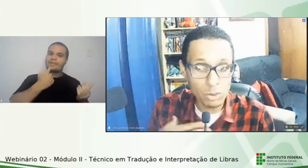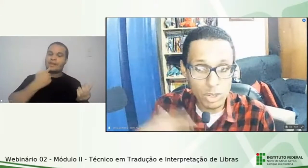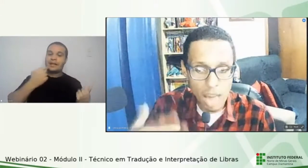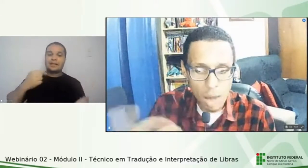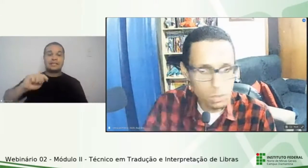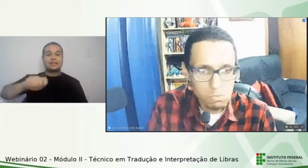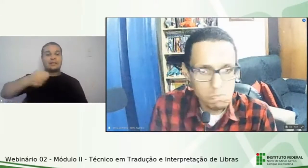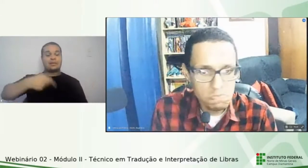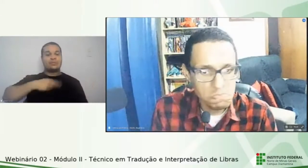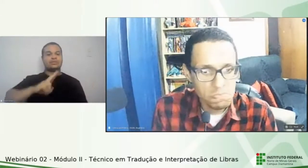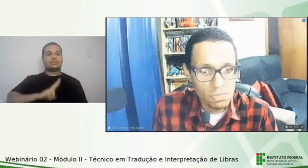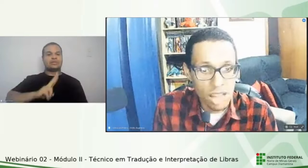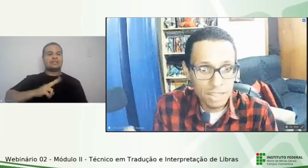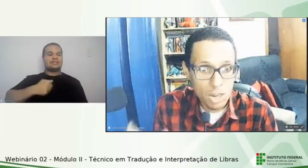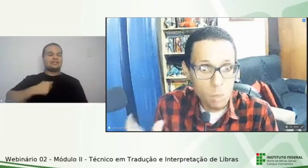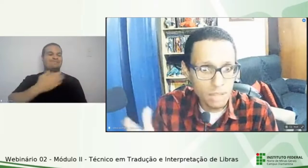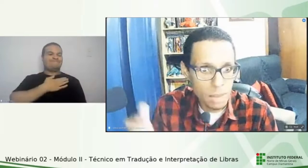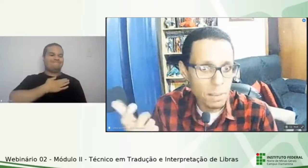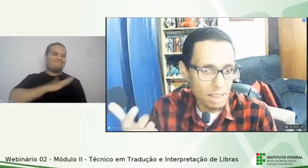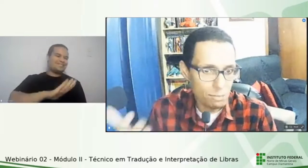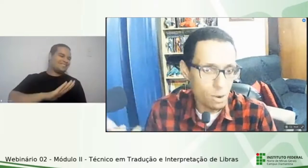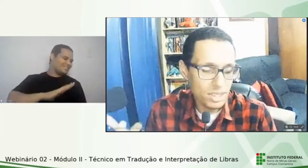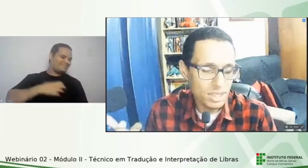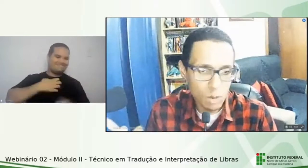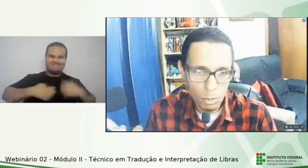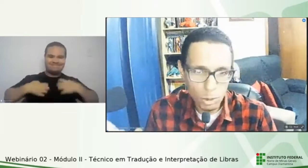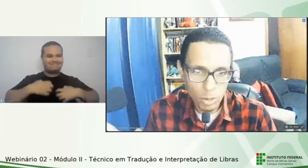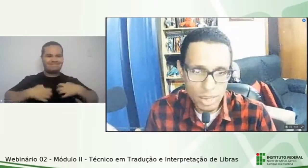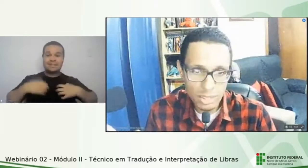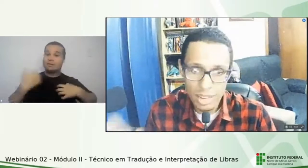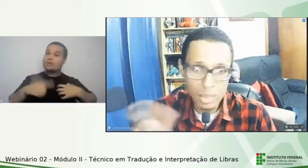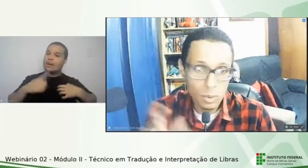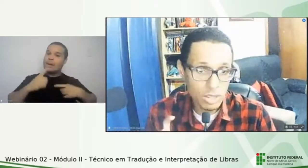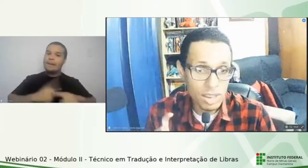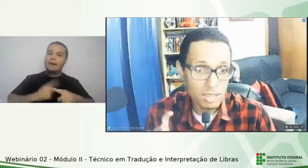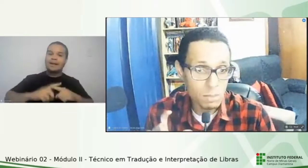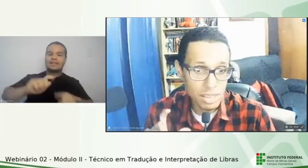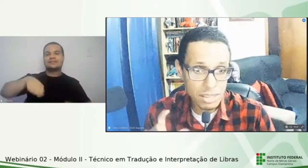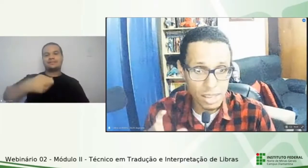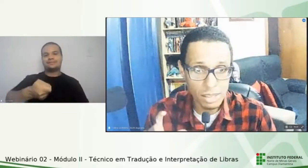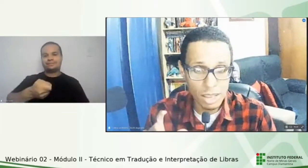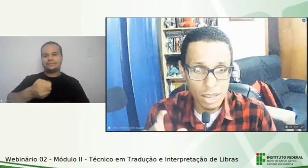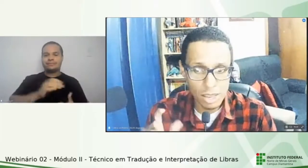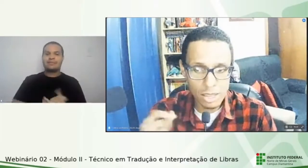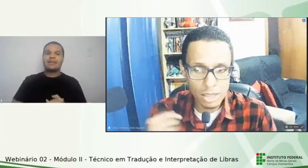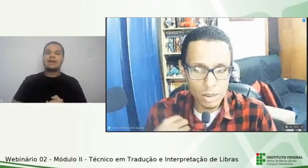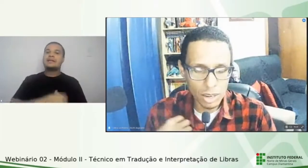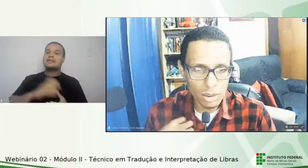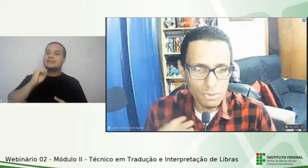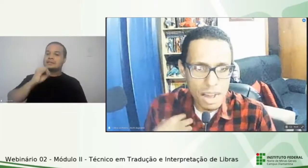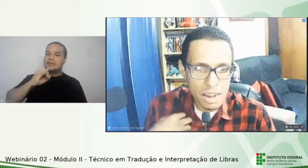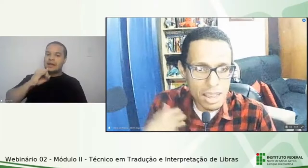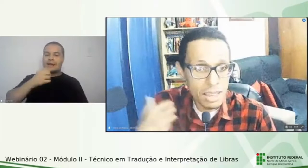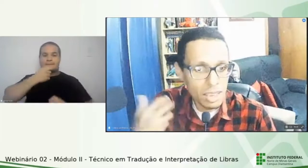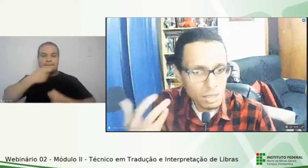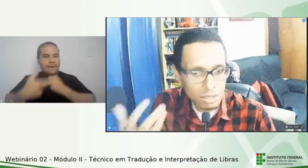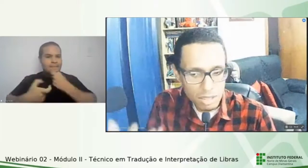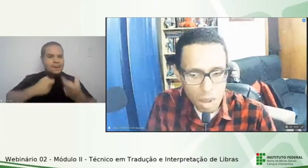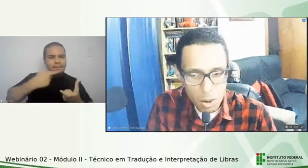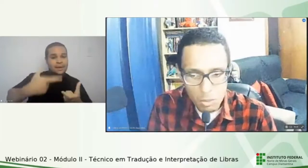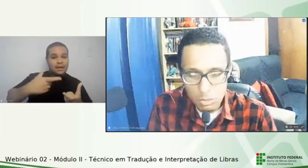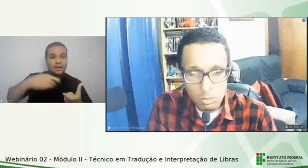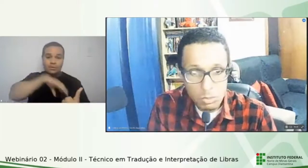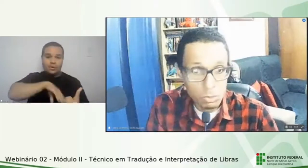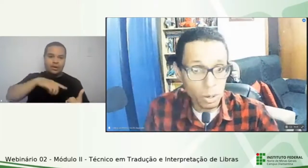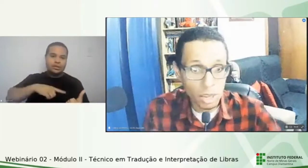é um sinal. Assim como tem palavrões na língua portuguesa, na língua de sinais também tem. Então, eu farei aquele